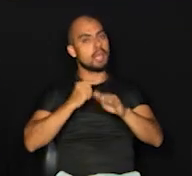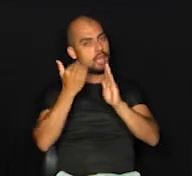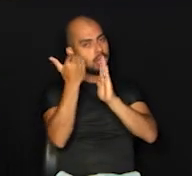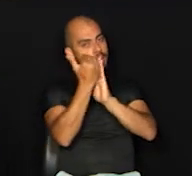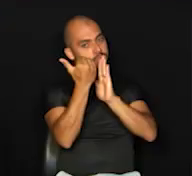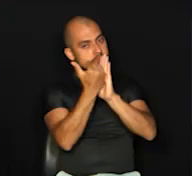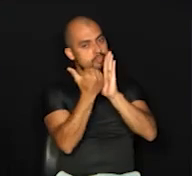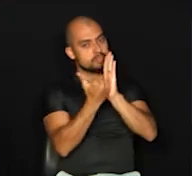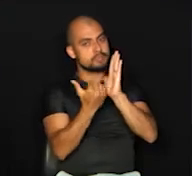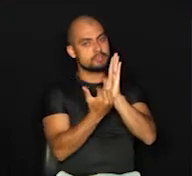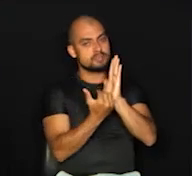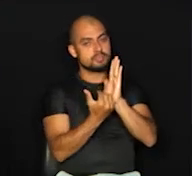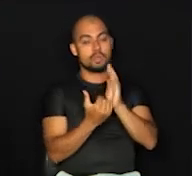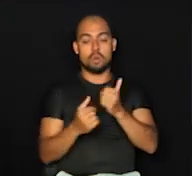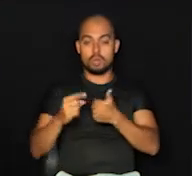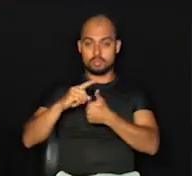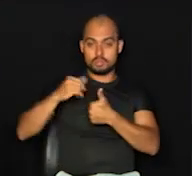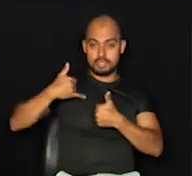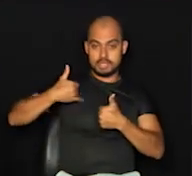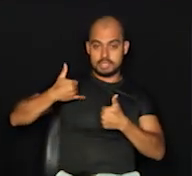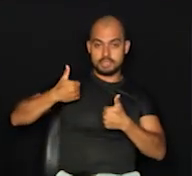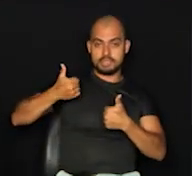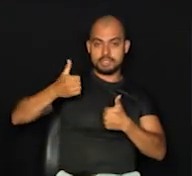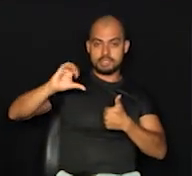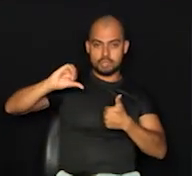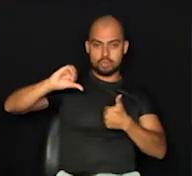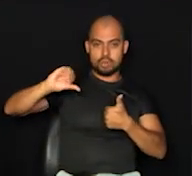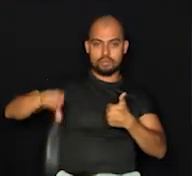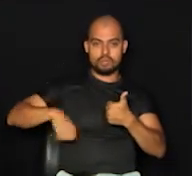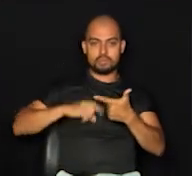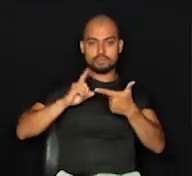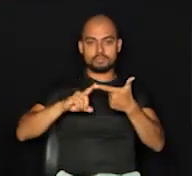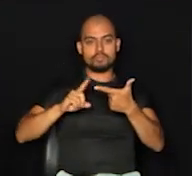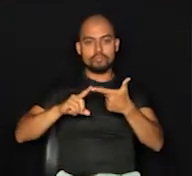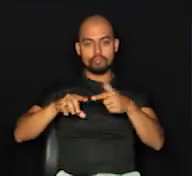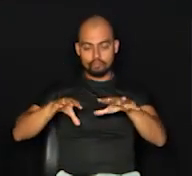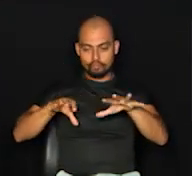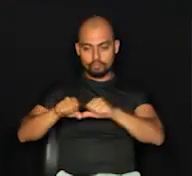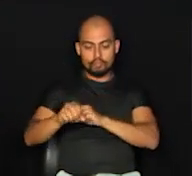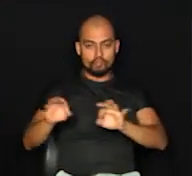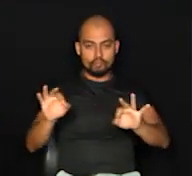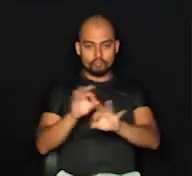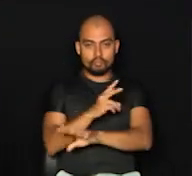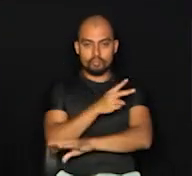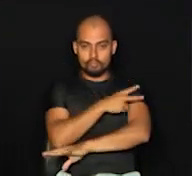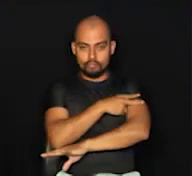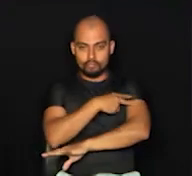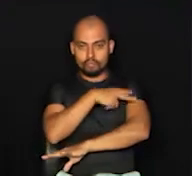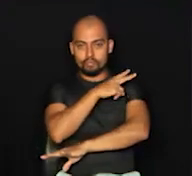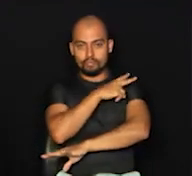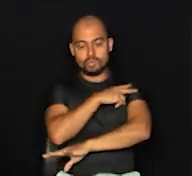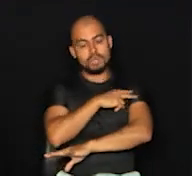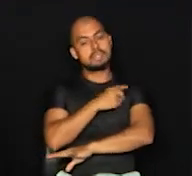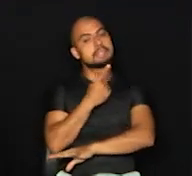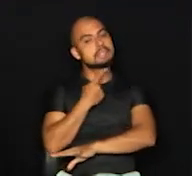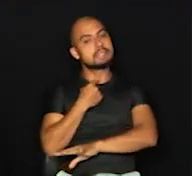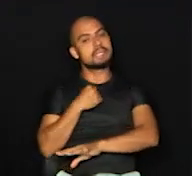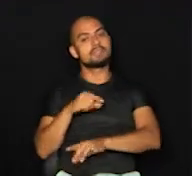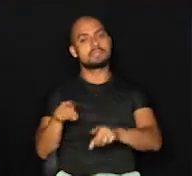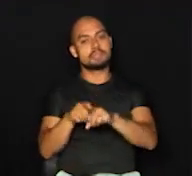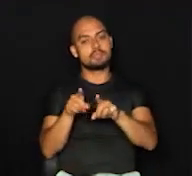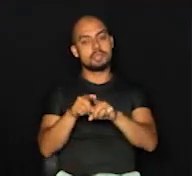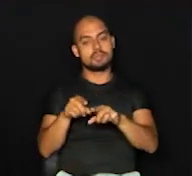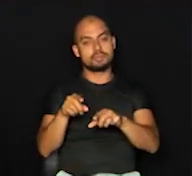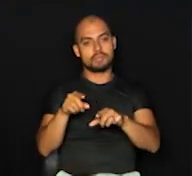também. Vamos lá, então. 19 anos completos, ensino fundamental completo, mas é desejável que já tenha